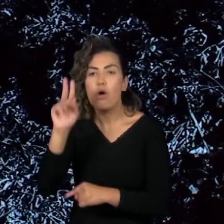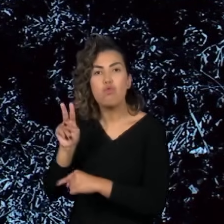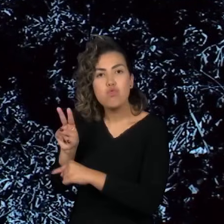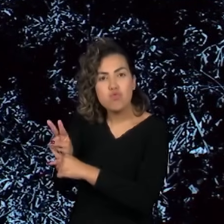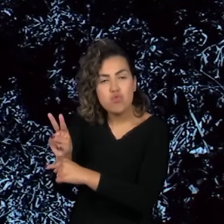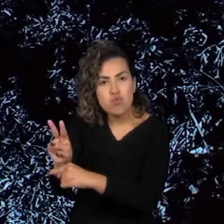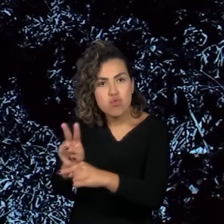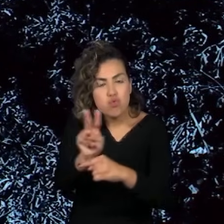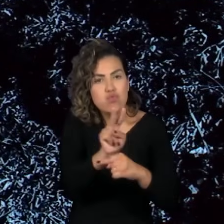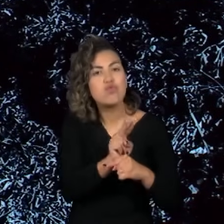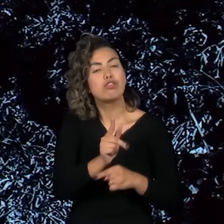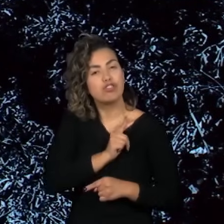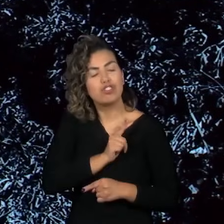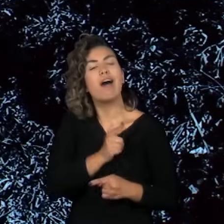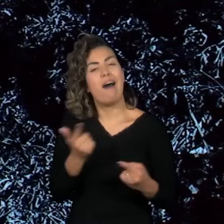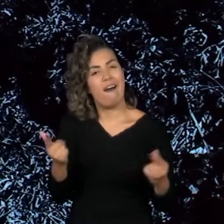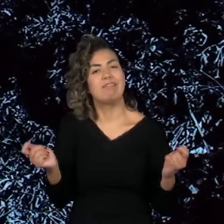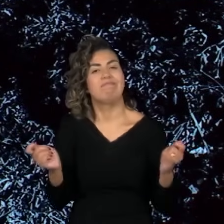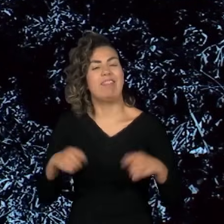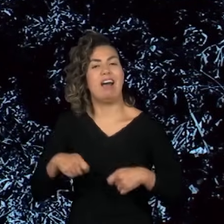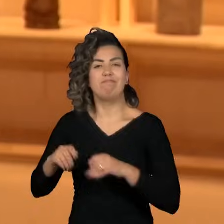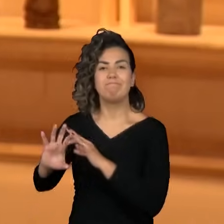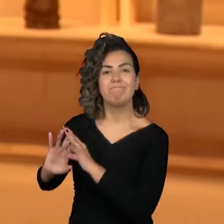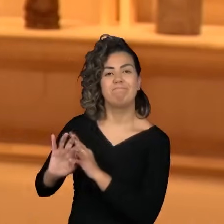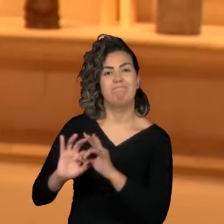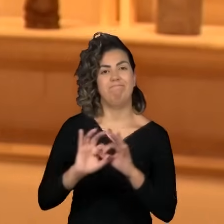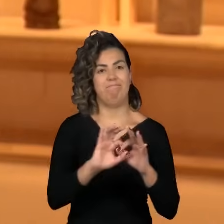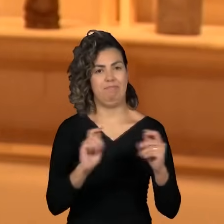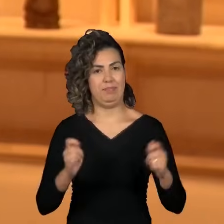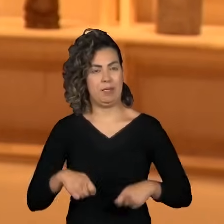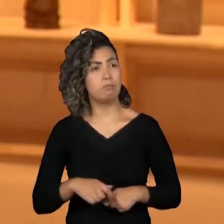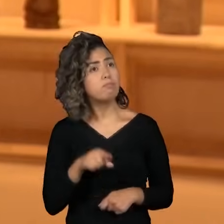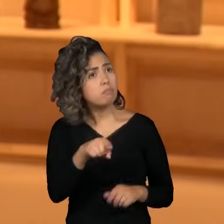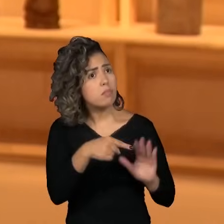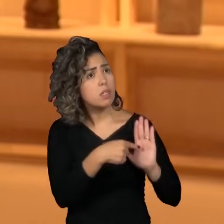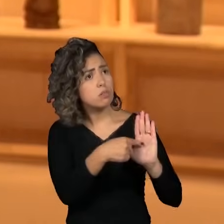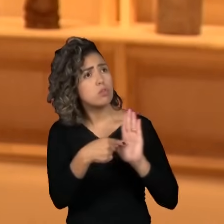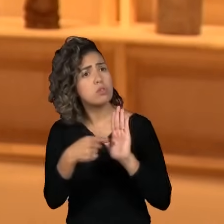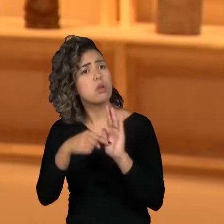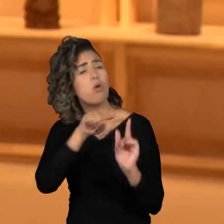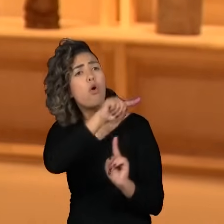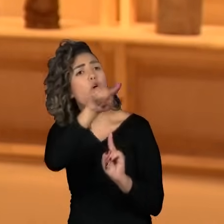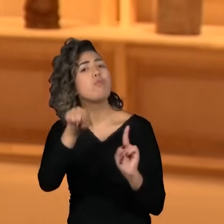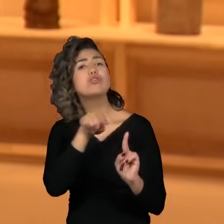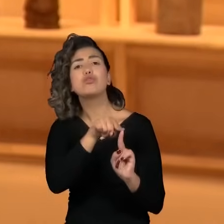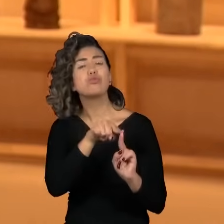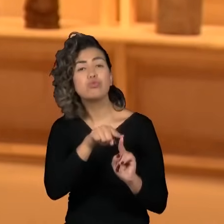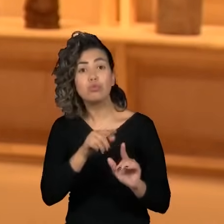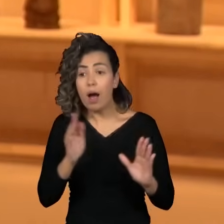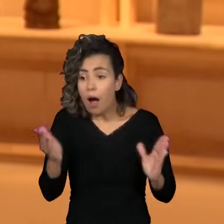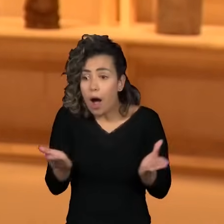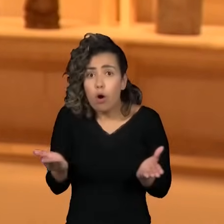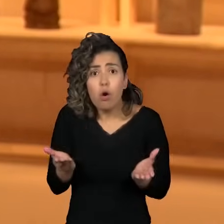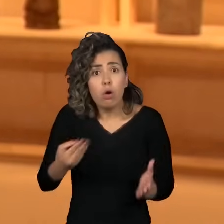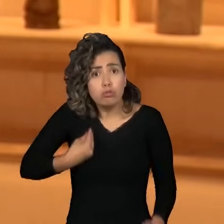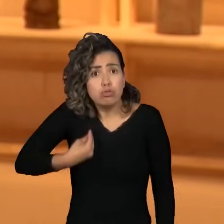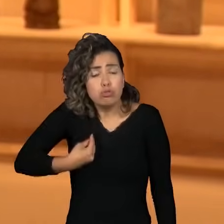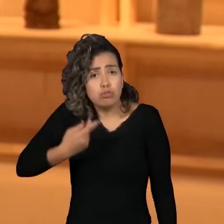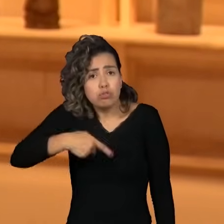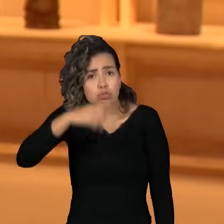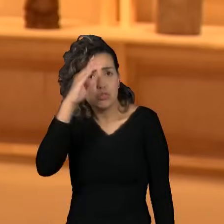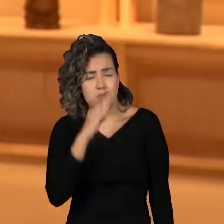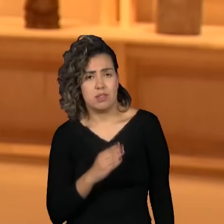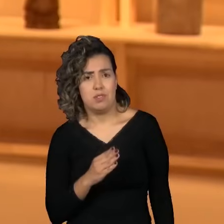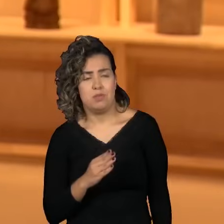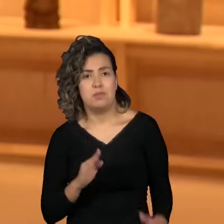com o contexto e o território em que eles estão. A exposição, ela olha para essas coisas que já estão acontecendo no Brasil